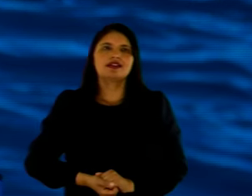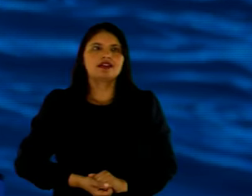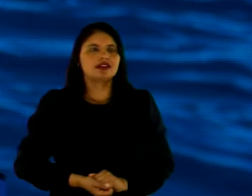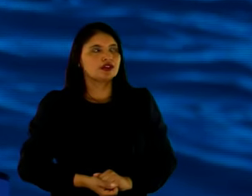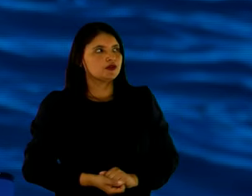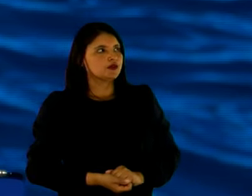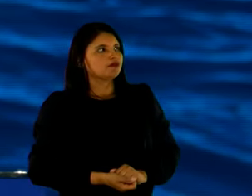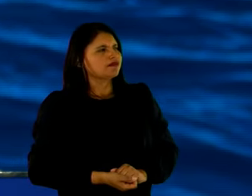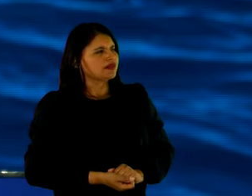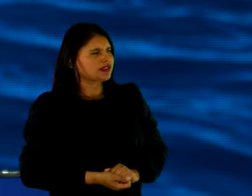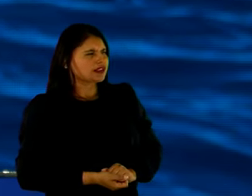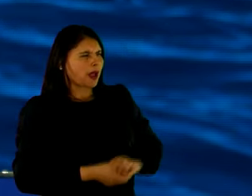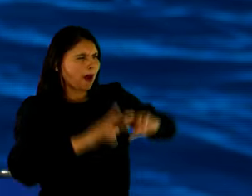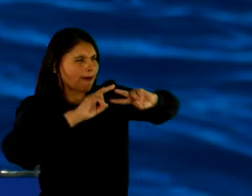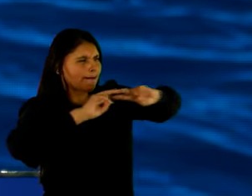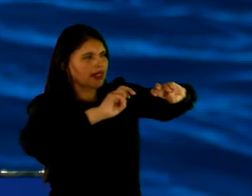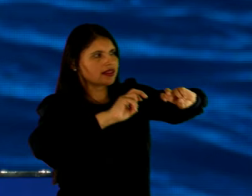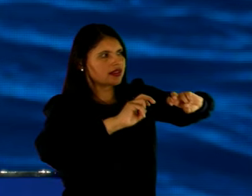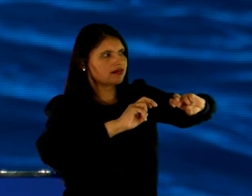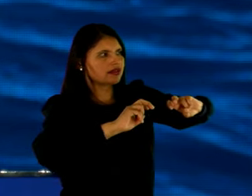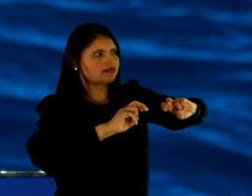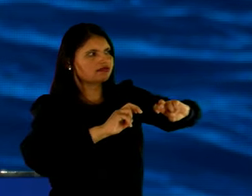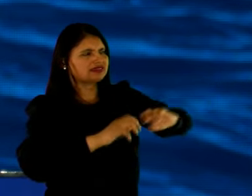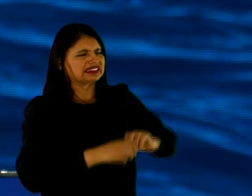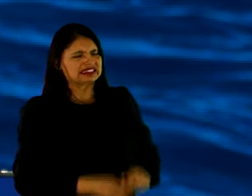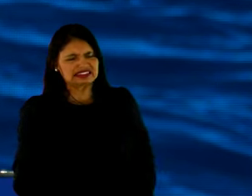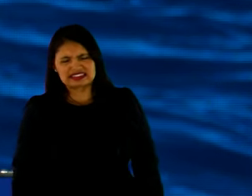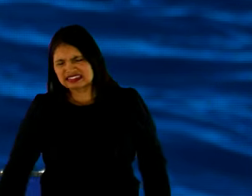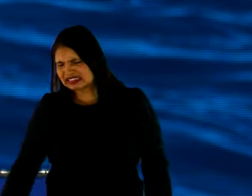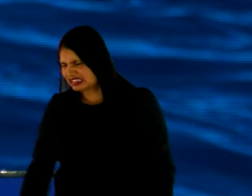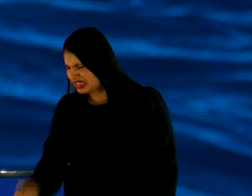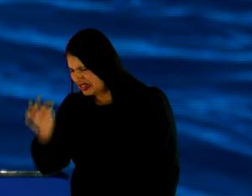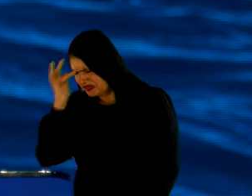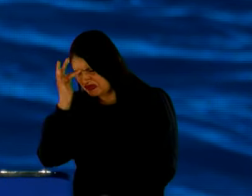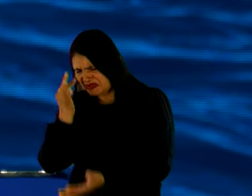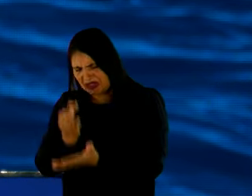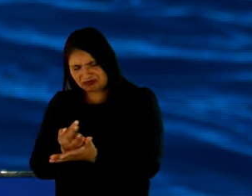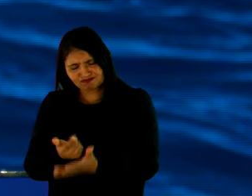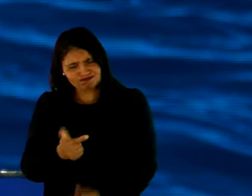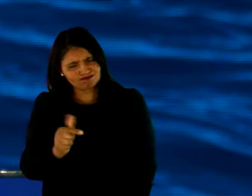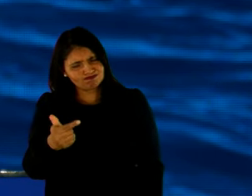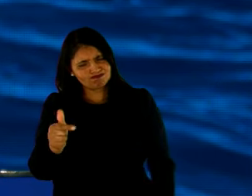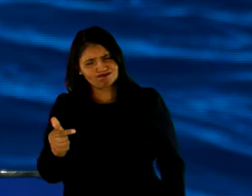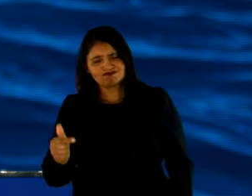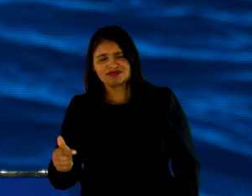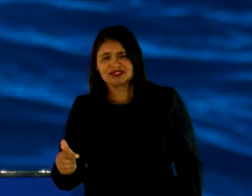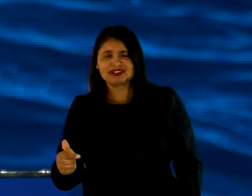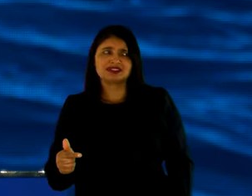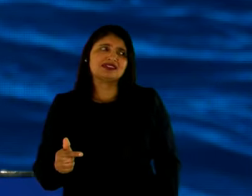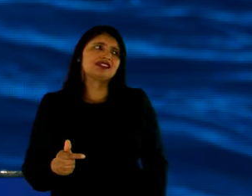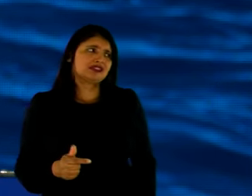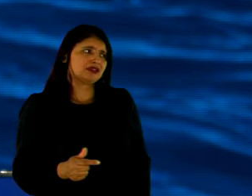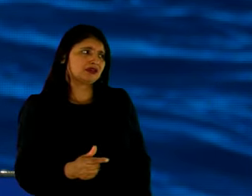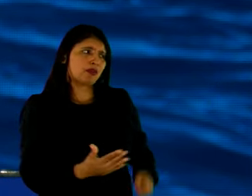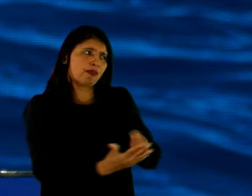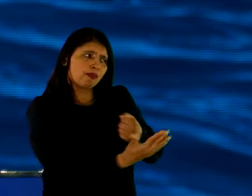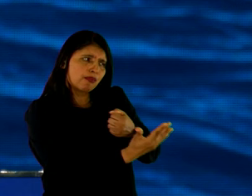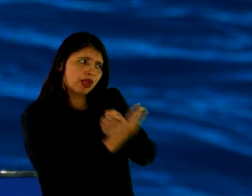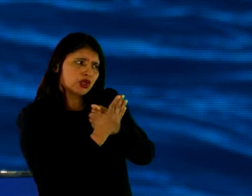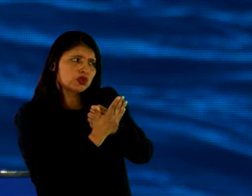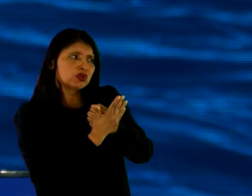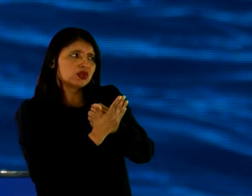Aquele homem percebendo que ele não tinha fé suficiente, ele disse: "Eu creio, mas ajuda a minha